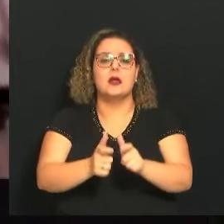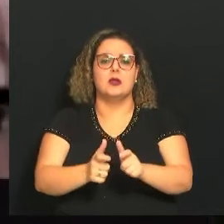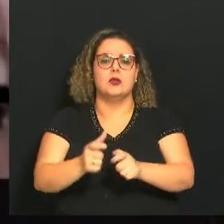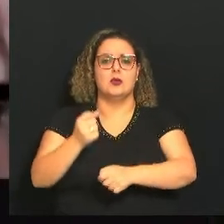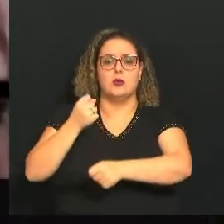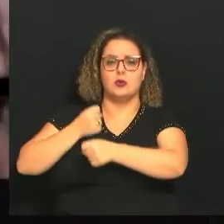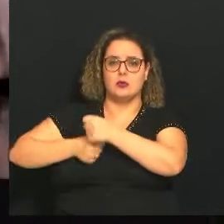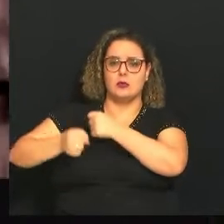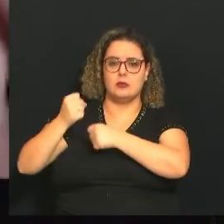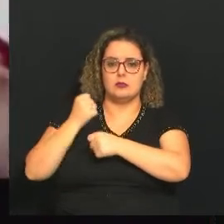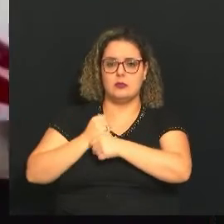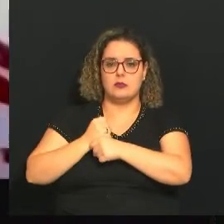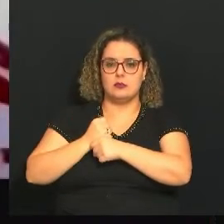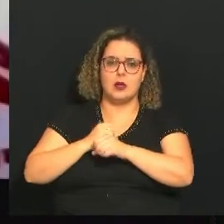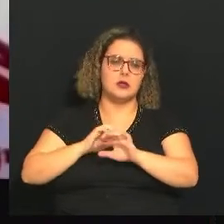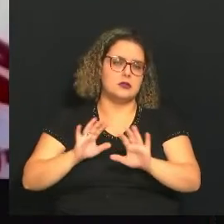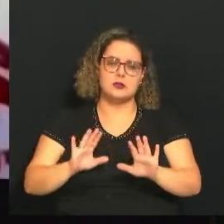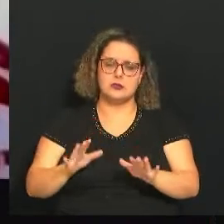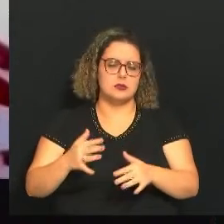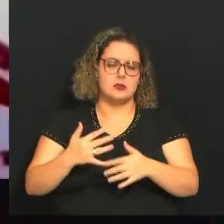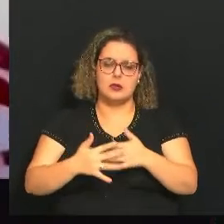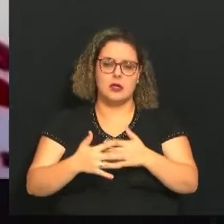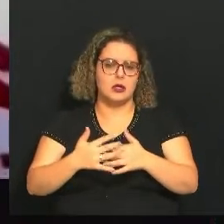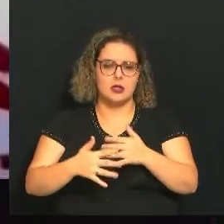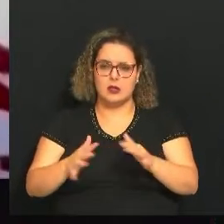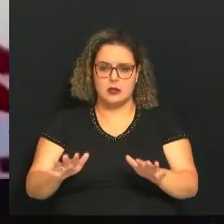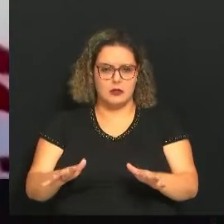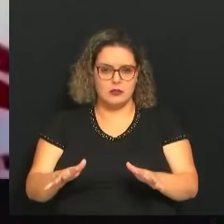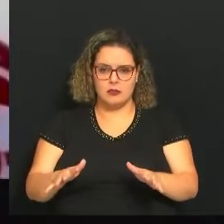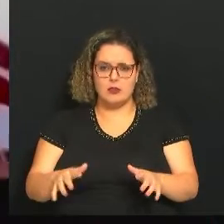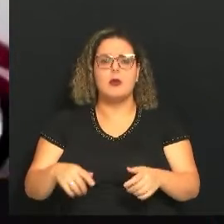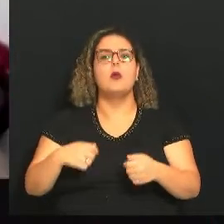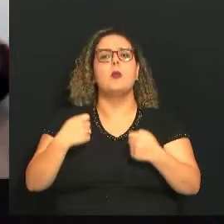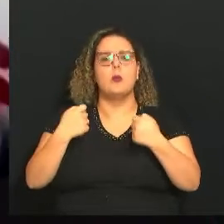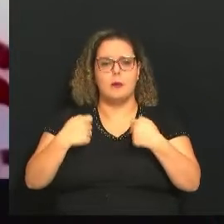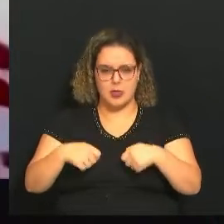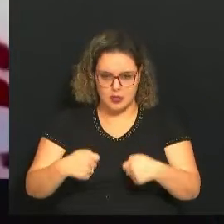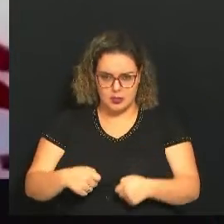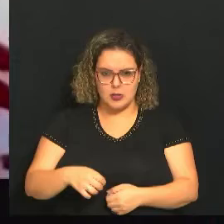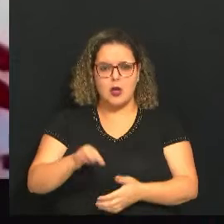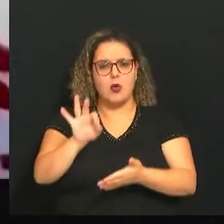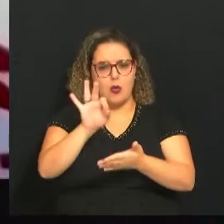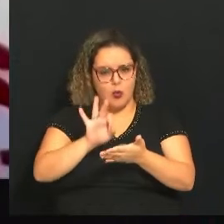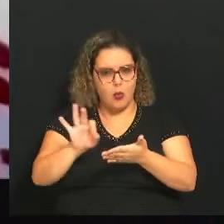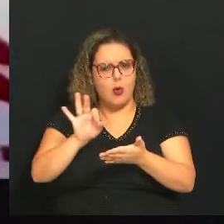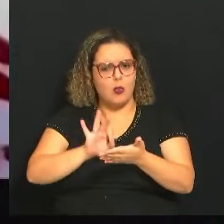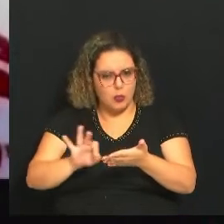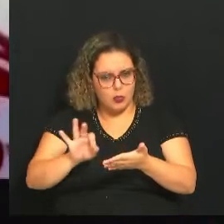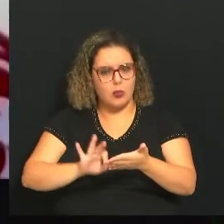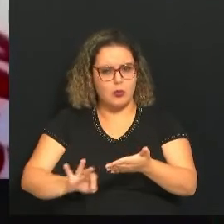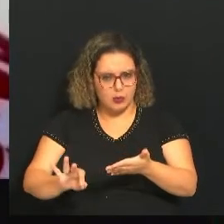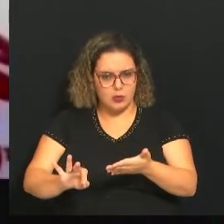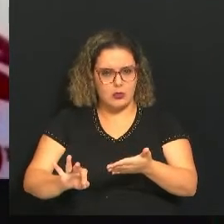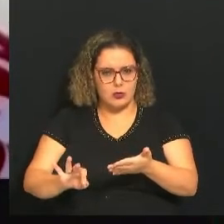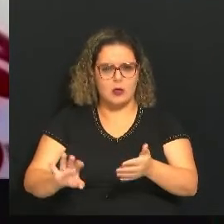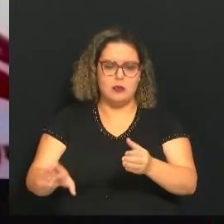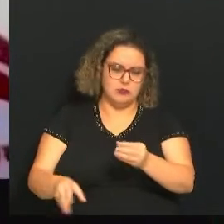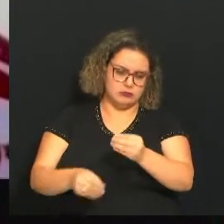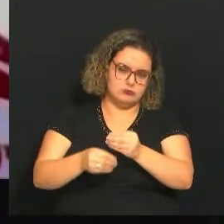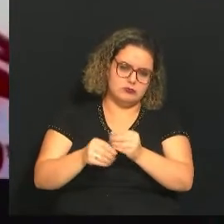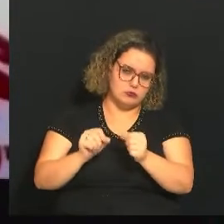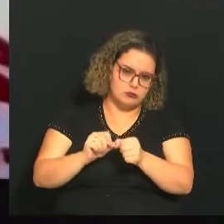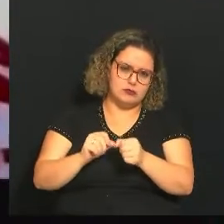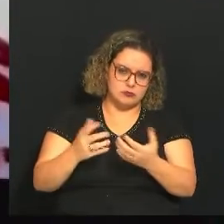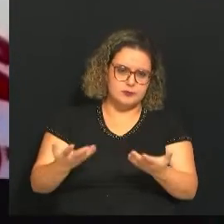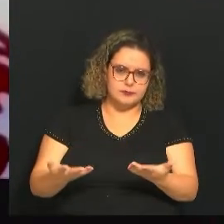é impeditivo, né? A gente sabe que isso tem como corrigir, é só fazer uma suplementação. O que a gente não pode é deixar o